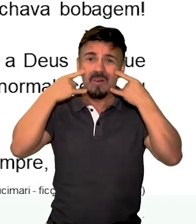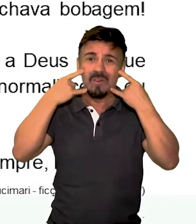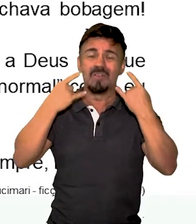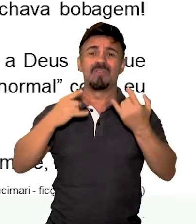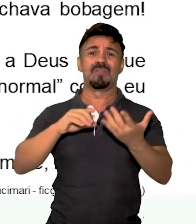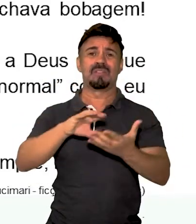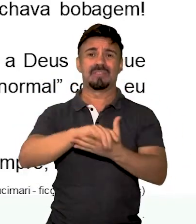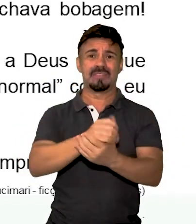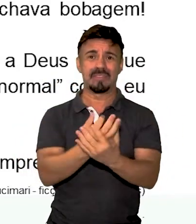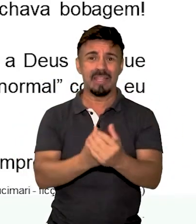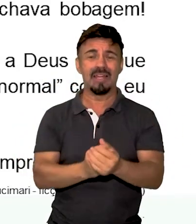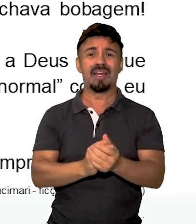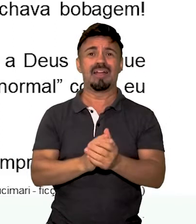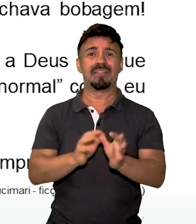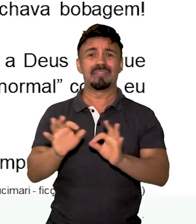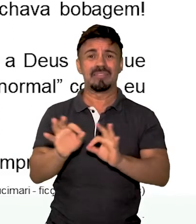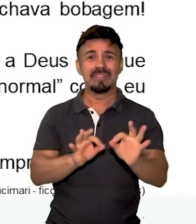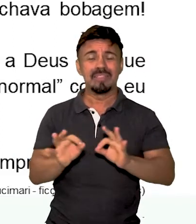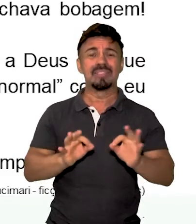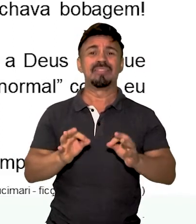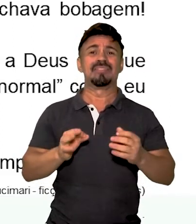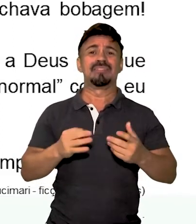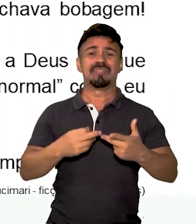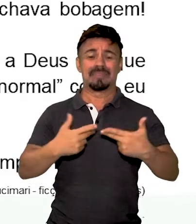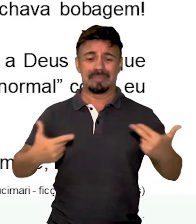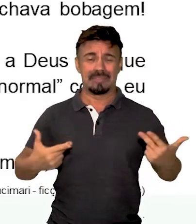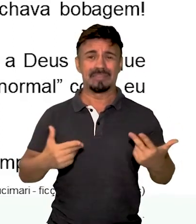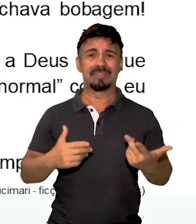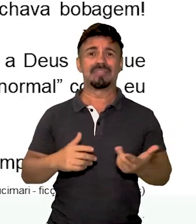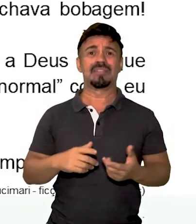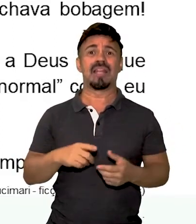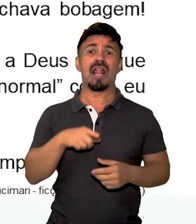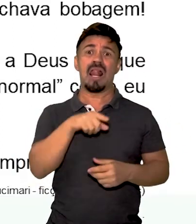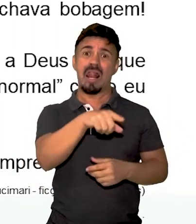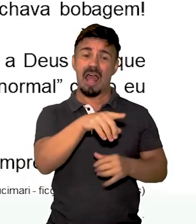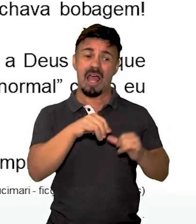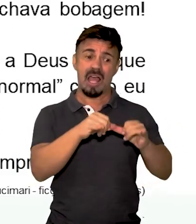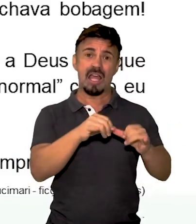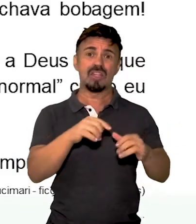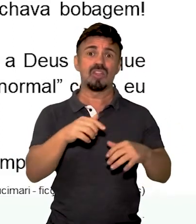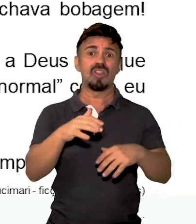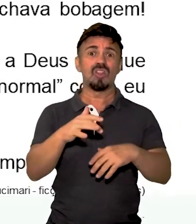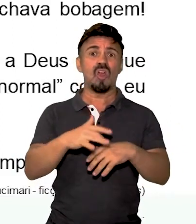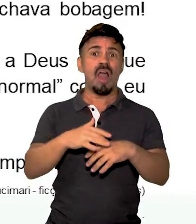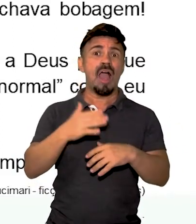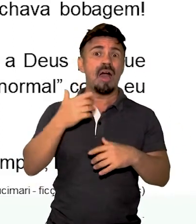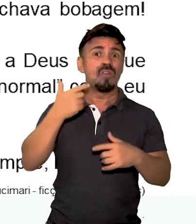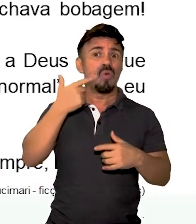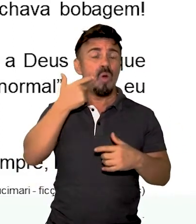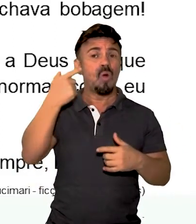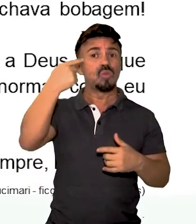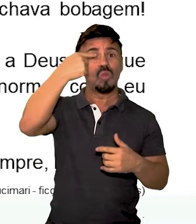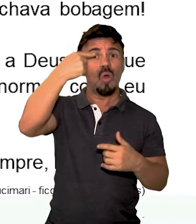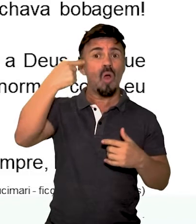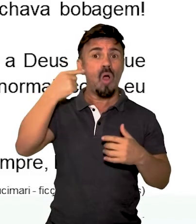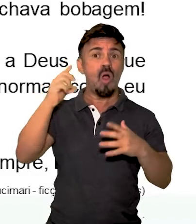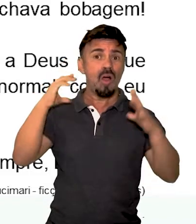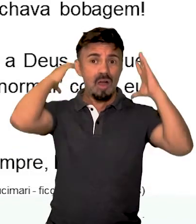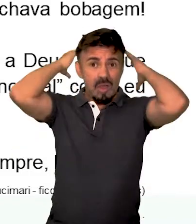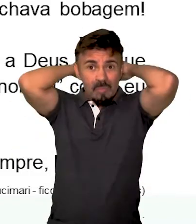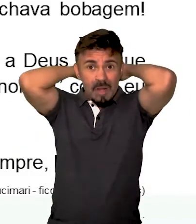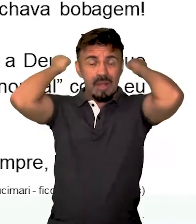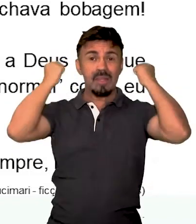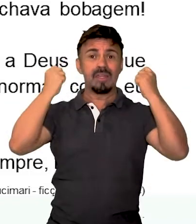sim, arruma a máscara direito. Lá não pode tocar no rosto. Prenda o cabelo, não coça